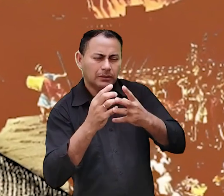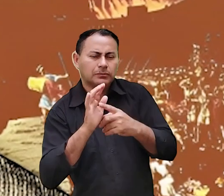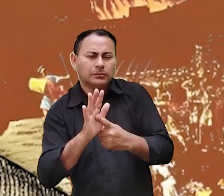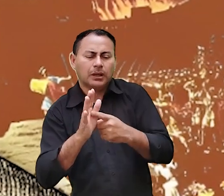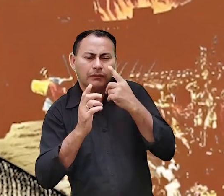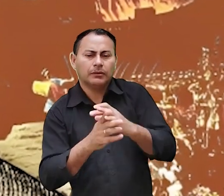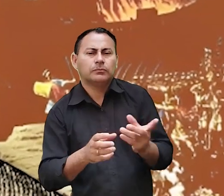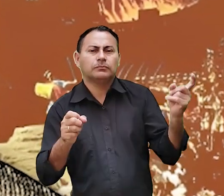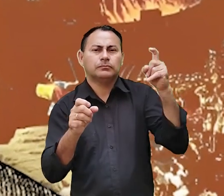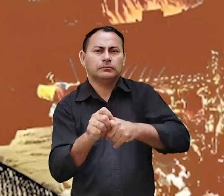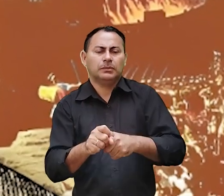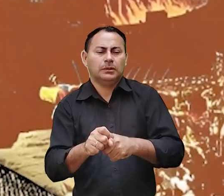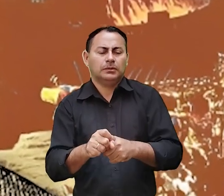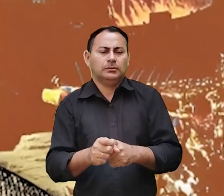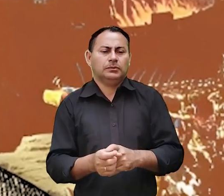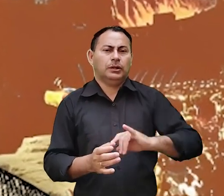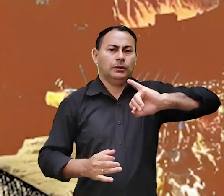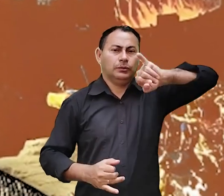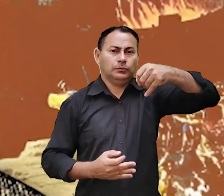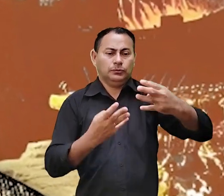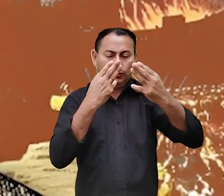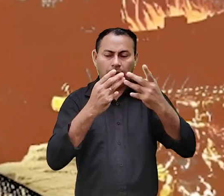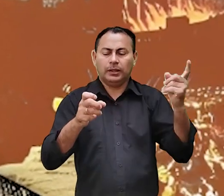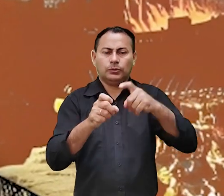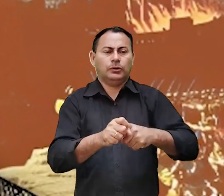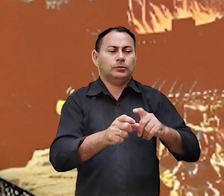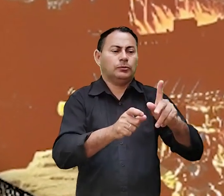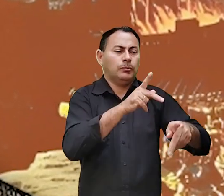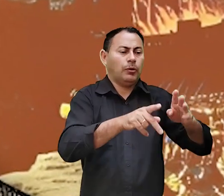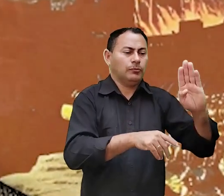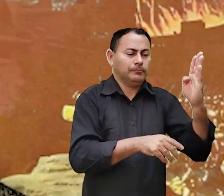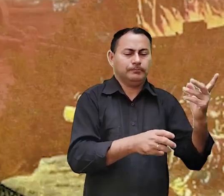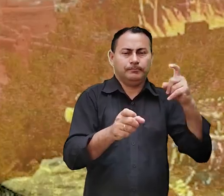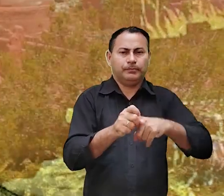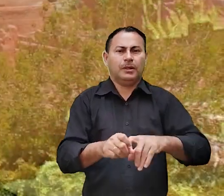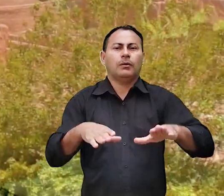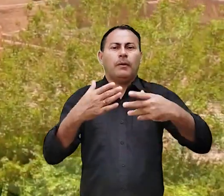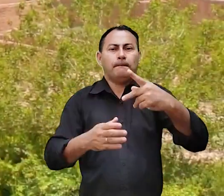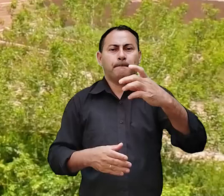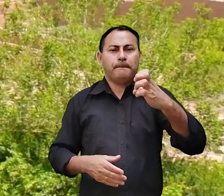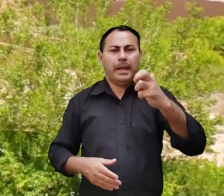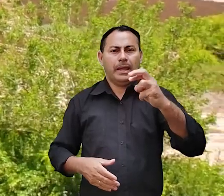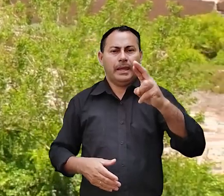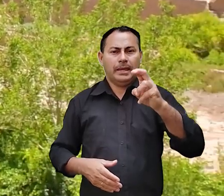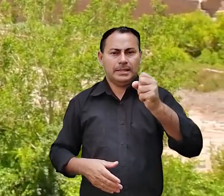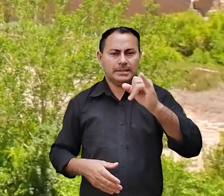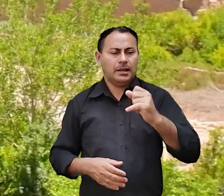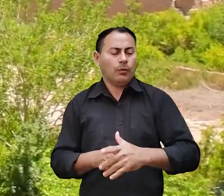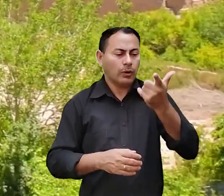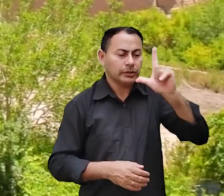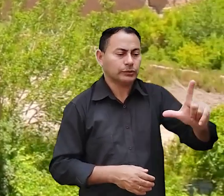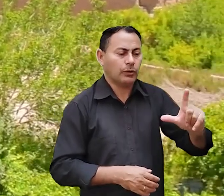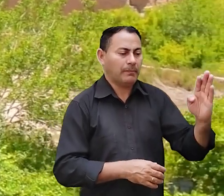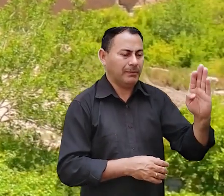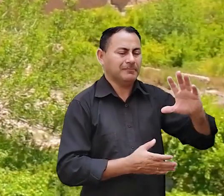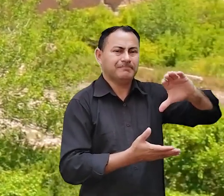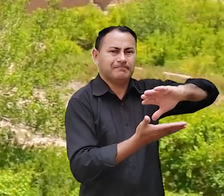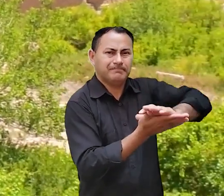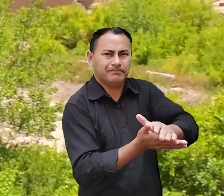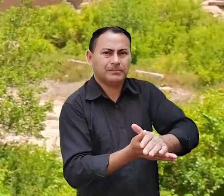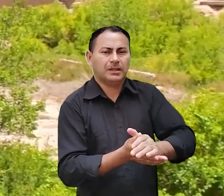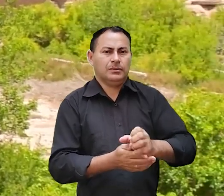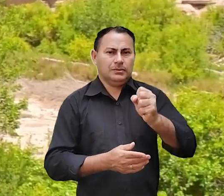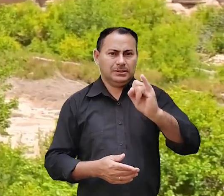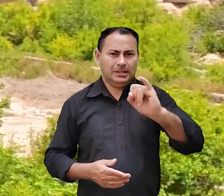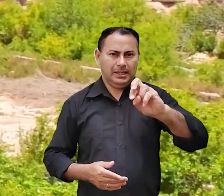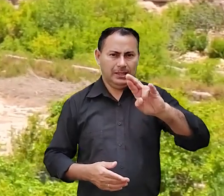interessantes sobre oorno do cativeiro babilônico quando a Pérsia conquistou a Babilônia a primeira cois que Ciro o